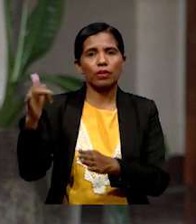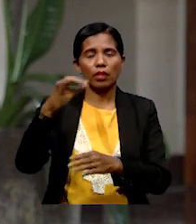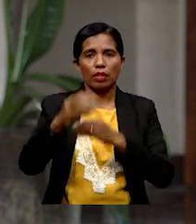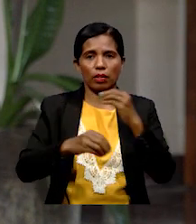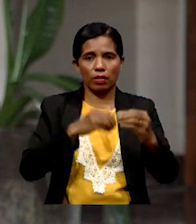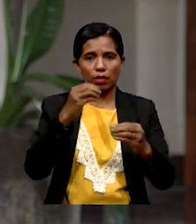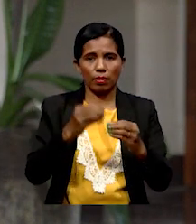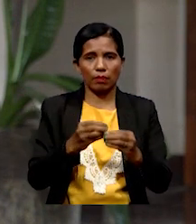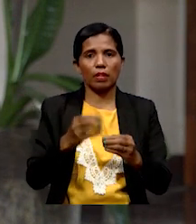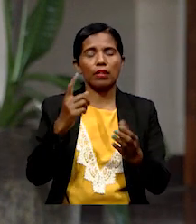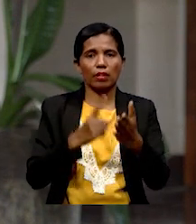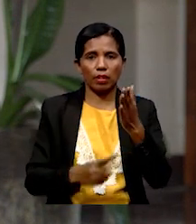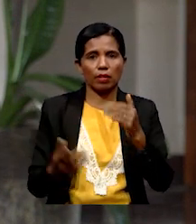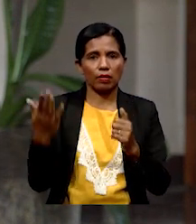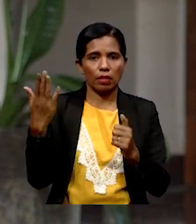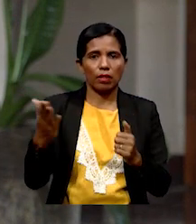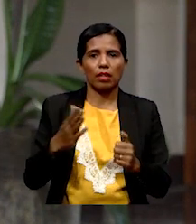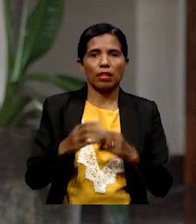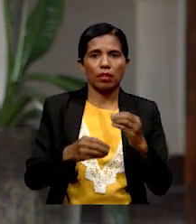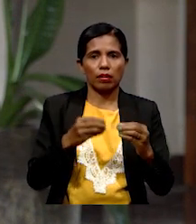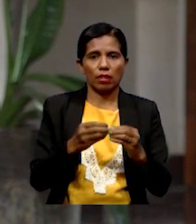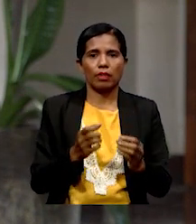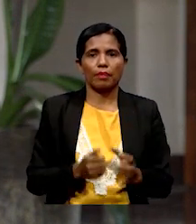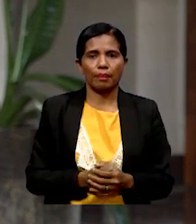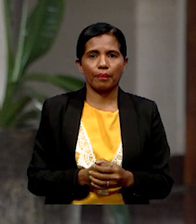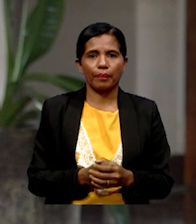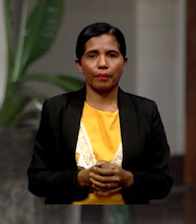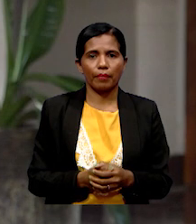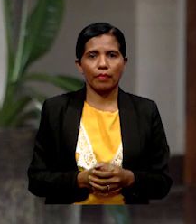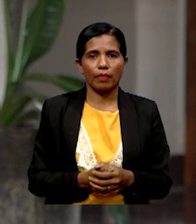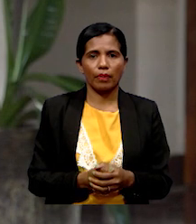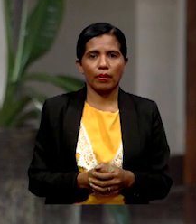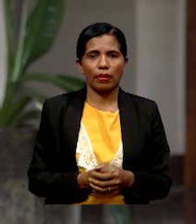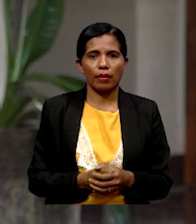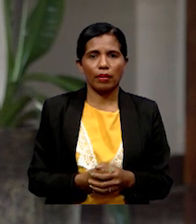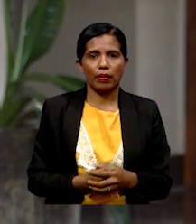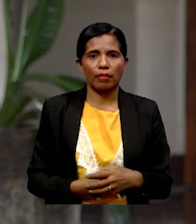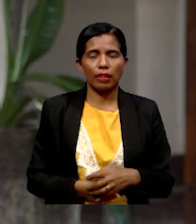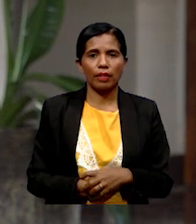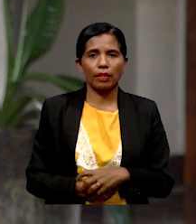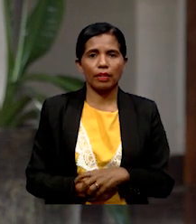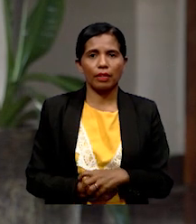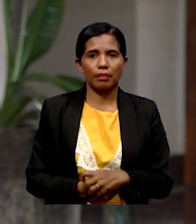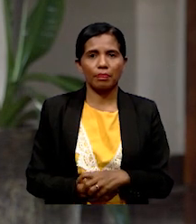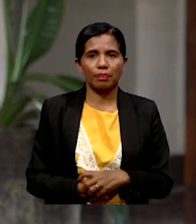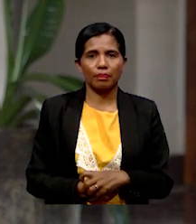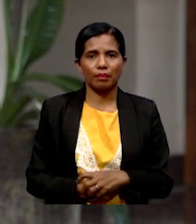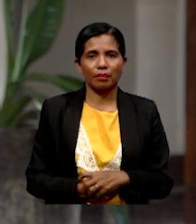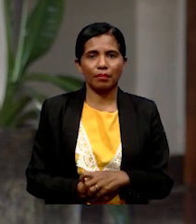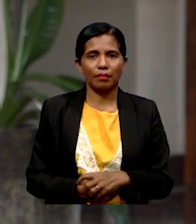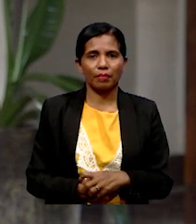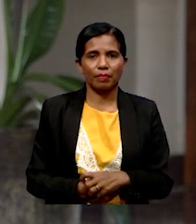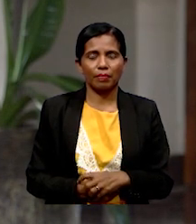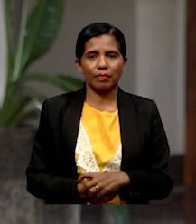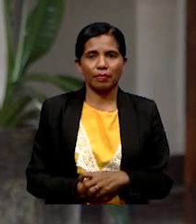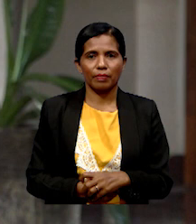perturbação ba acto eleitoral maior perturbação ba acto eleitoral durante votação nenia e processo sira na cara em flagrante delito o